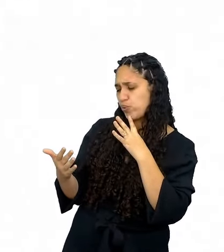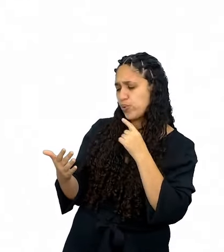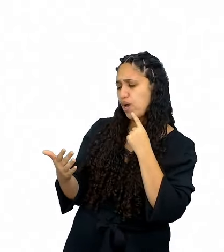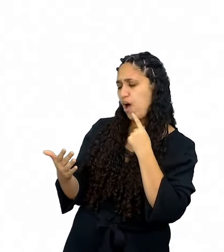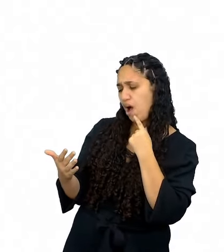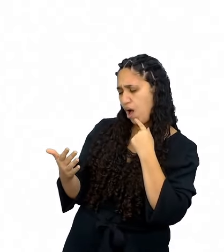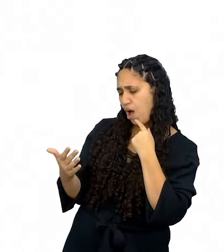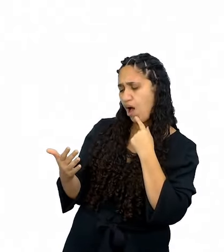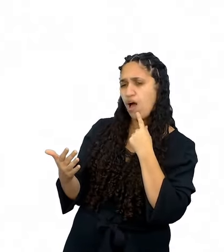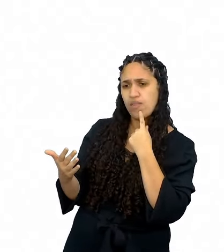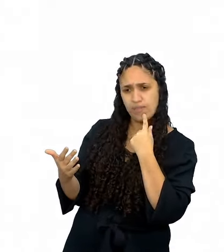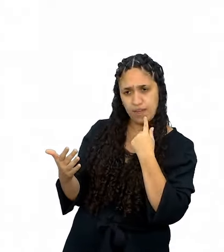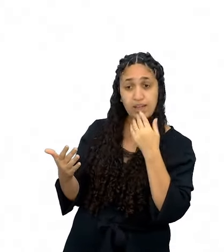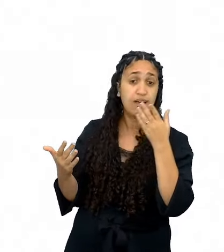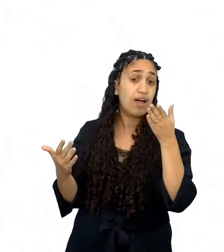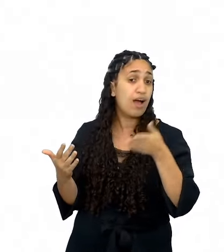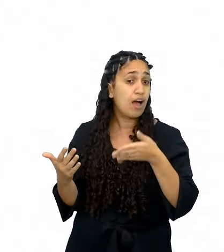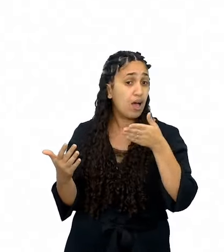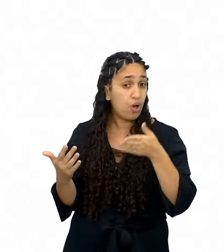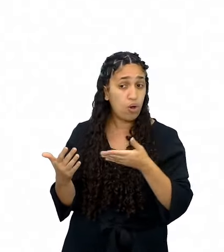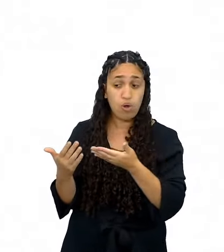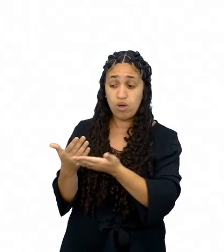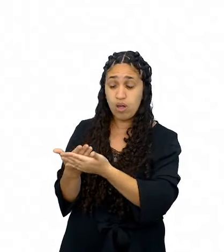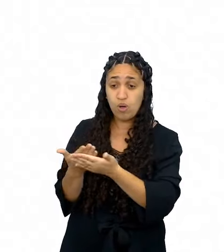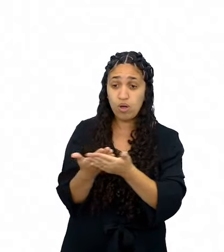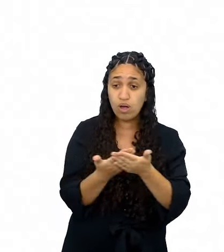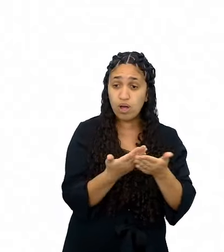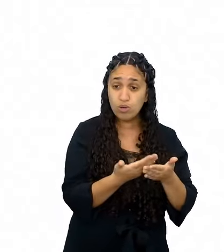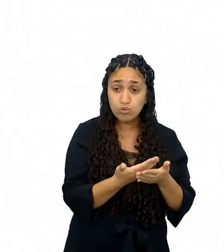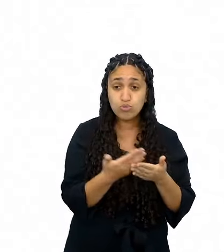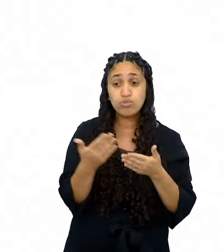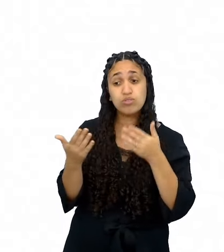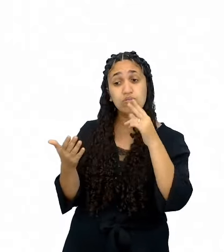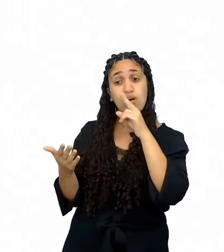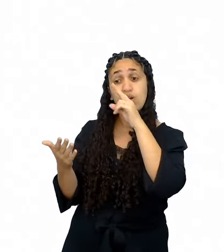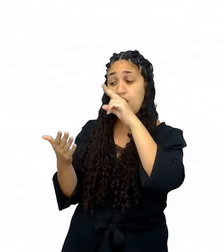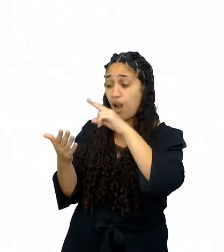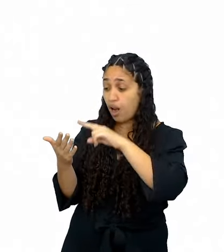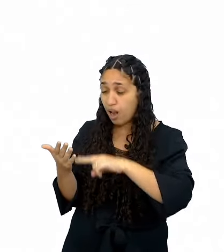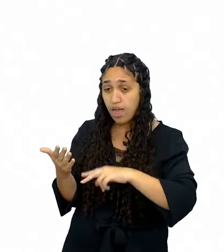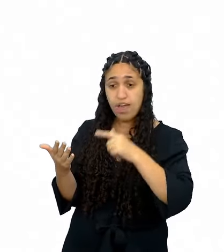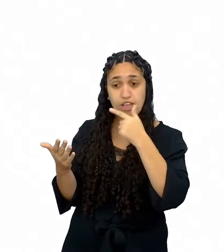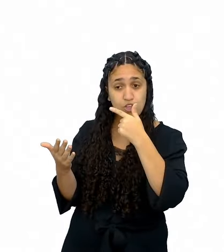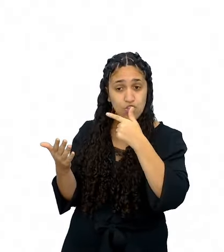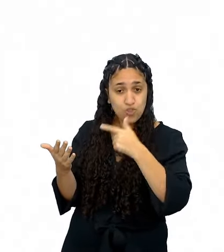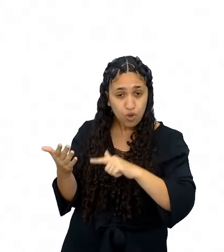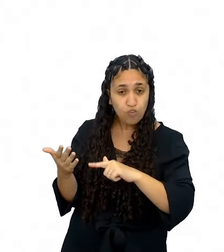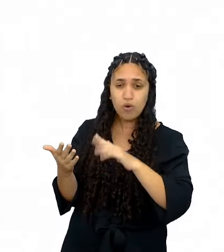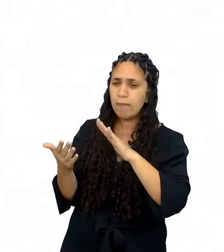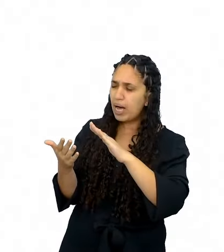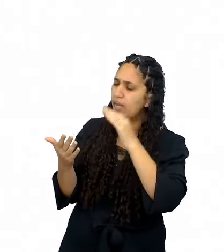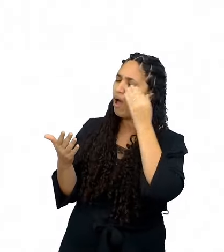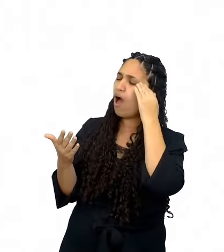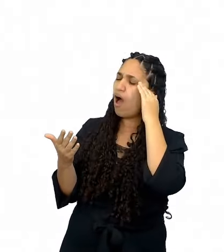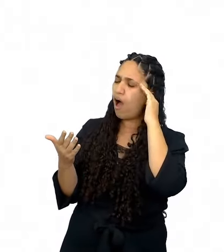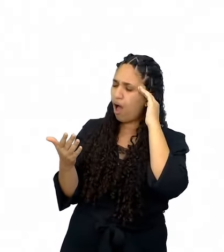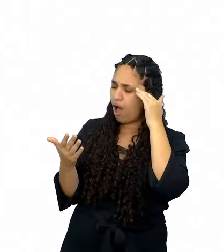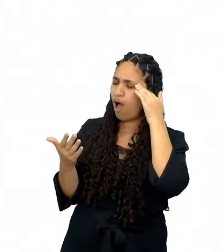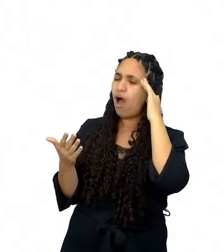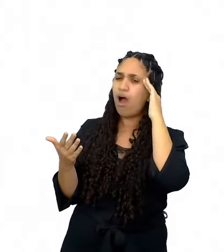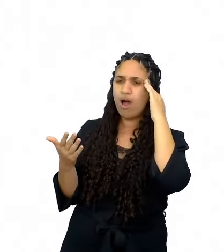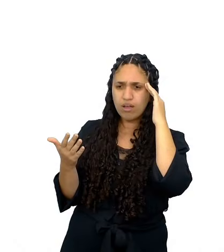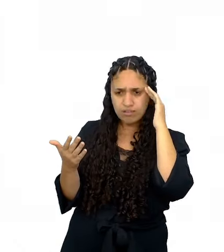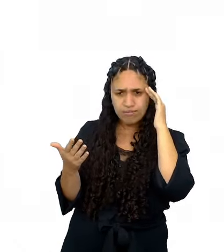a compreensão sobre o texto. Na atividade 3, os estudantes, juntos com